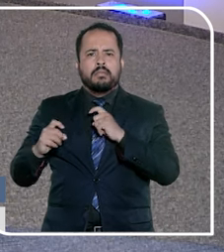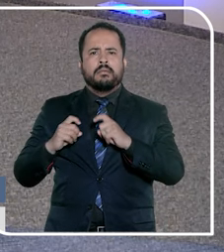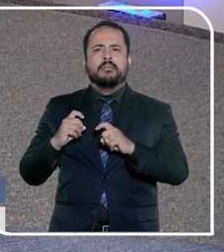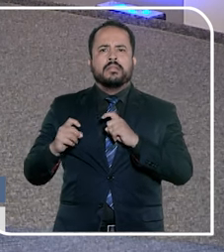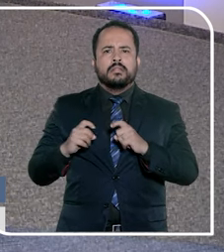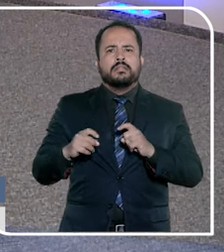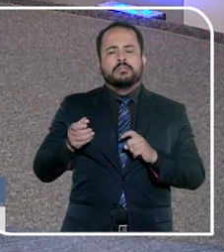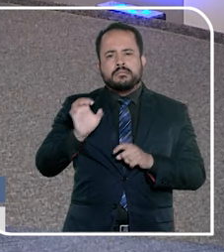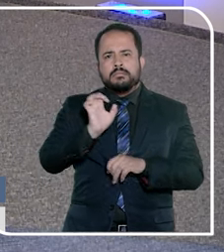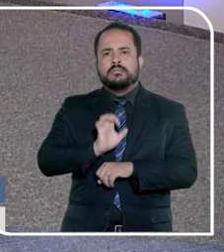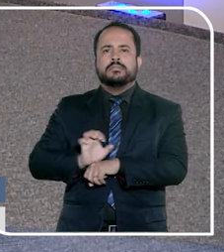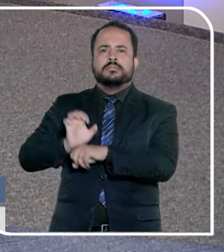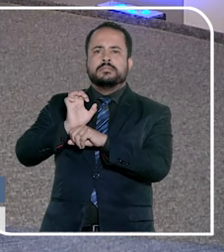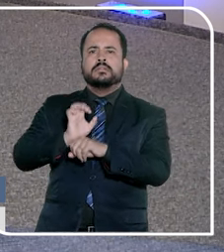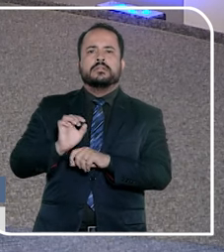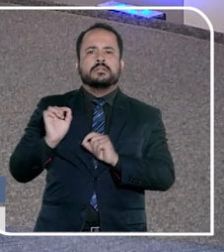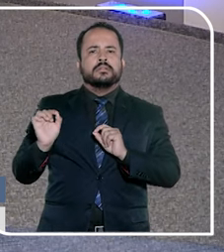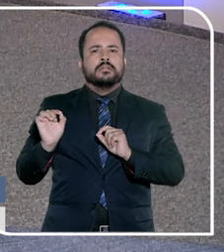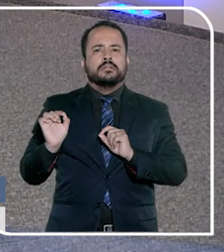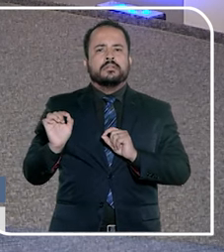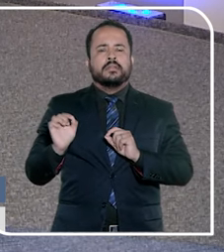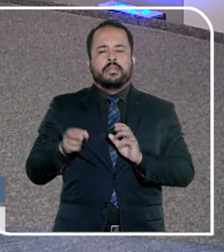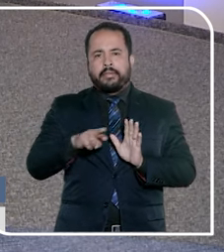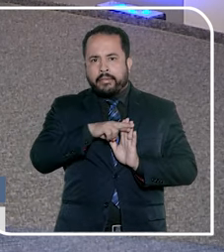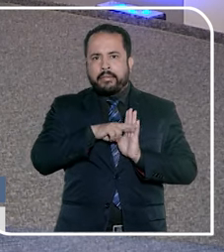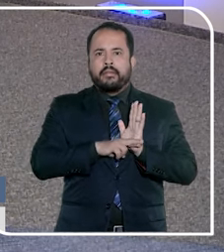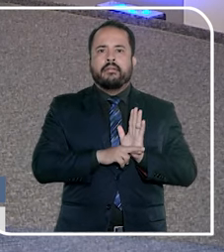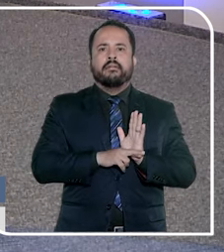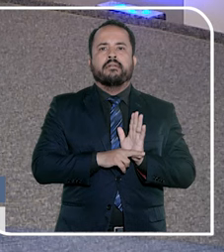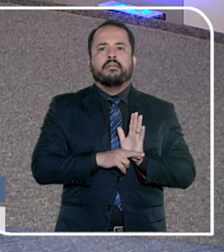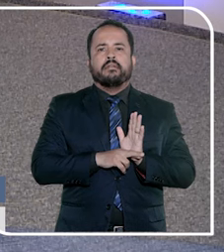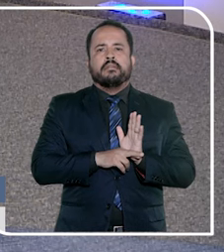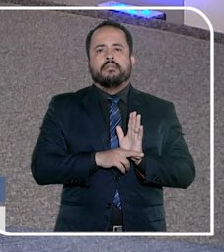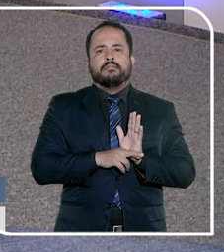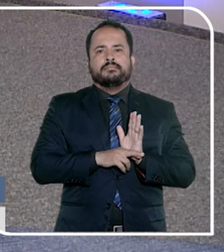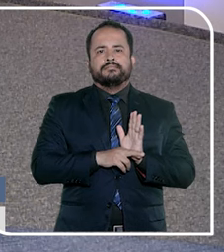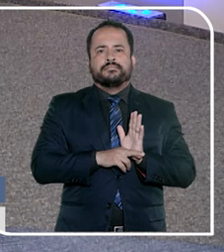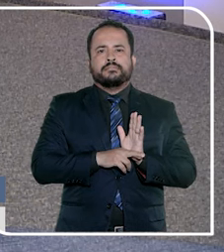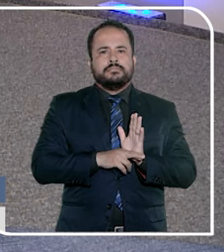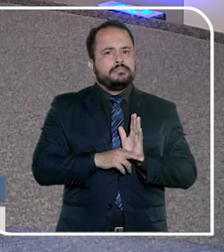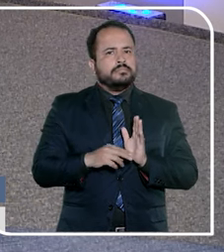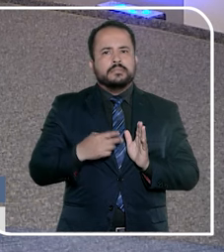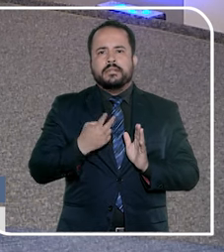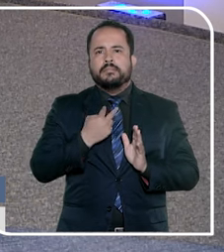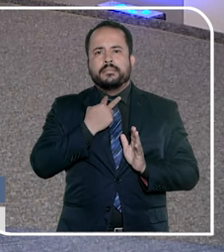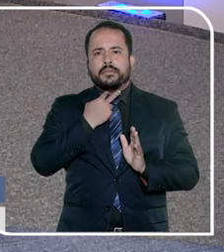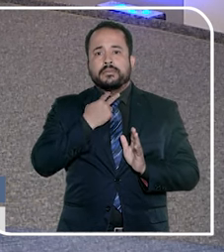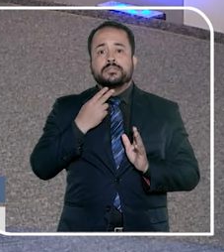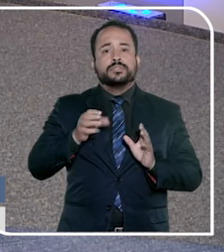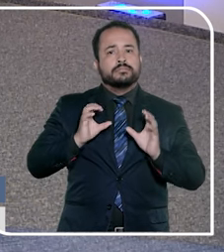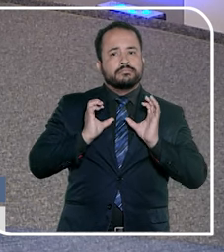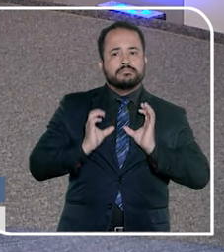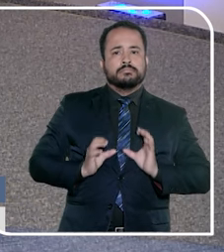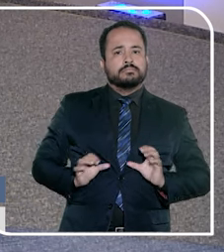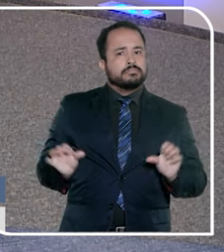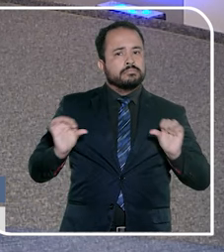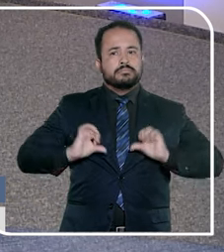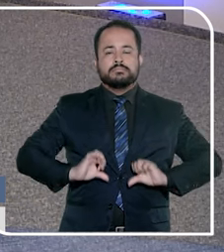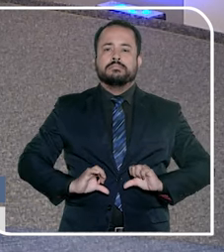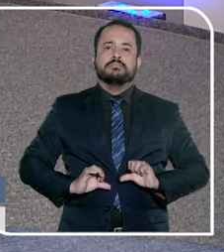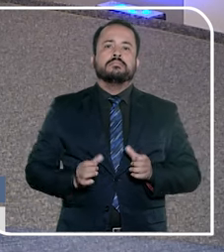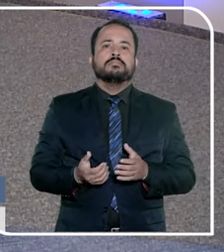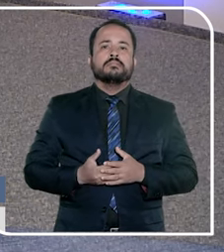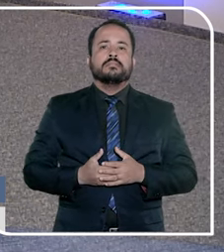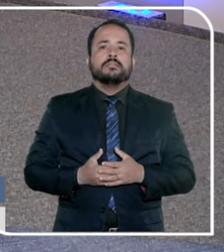eh em regra Não não pode ser considerado tela Mas dependendo das